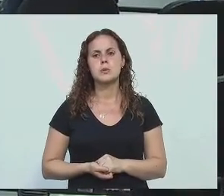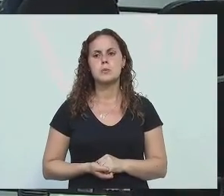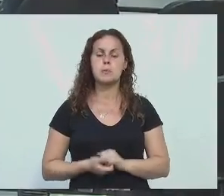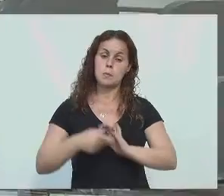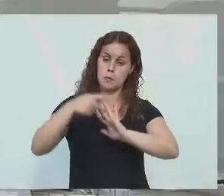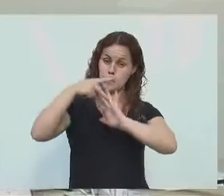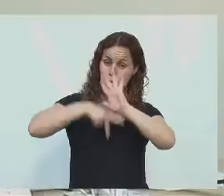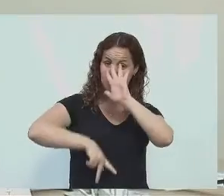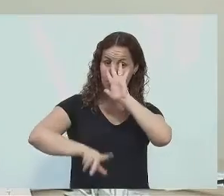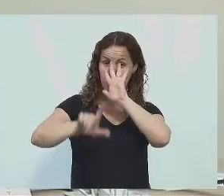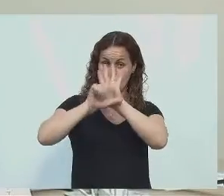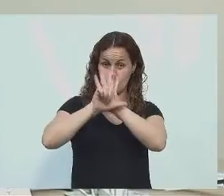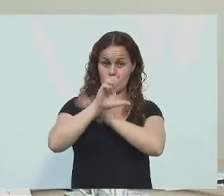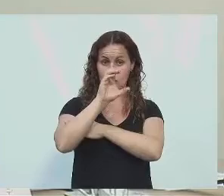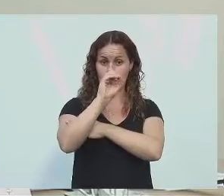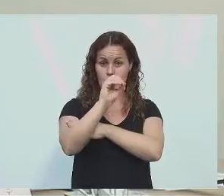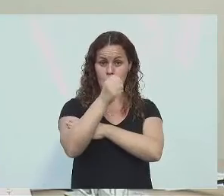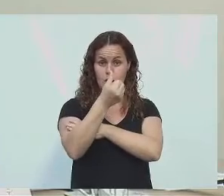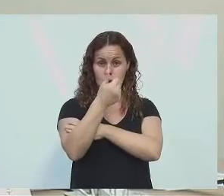Projeto de lei